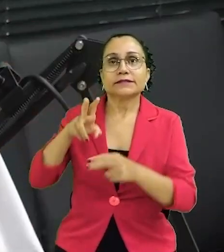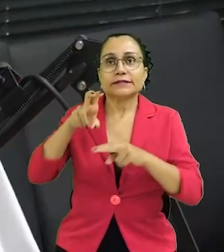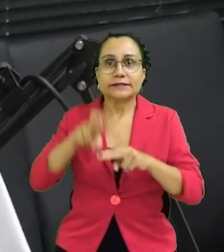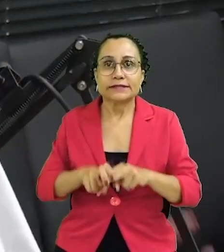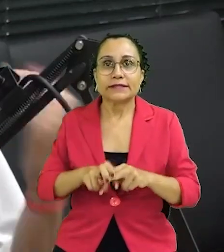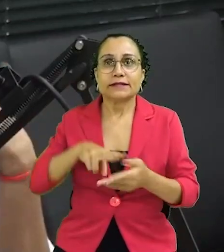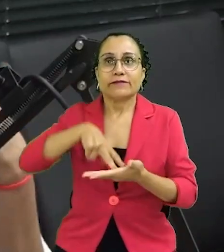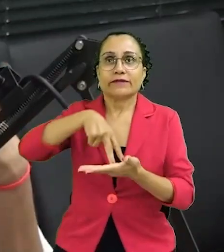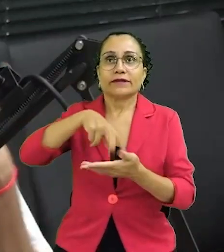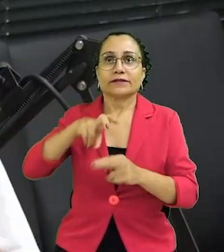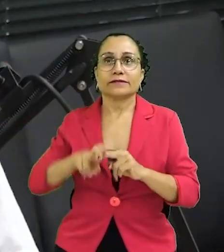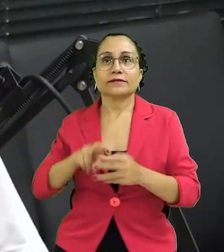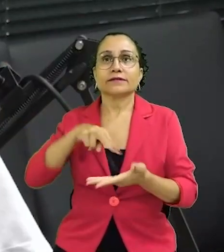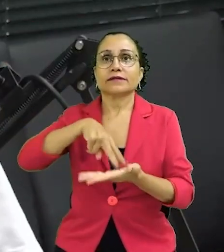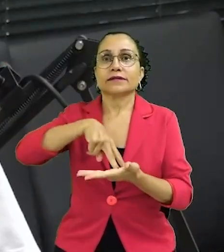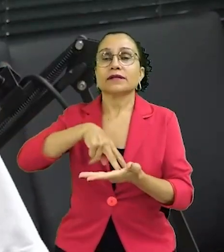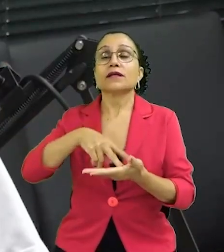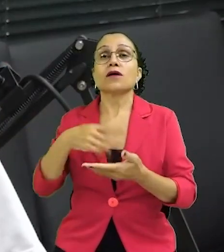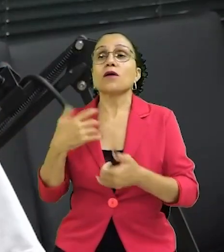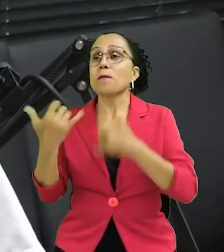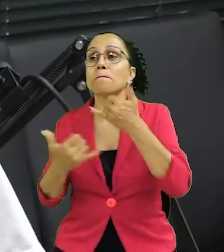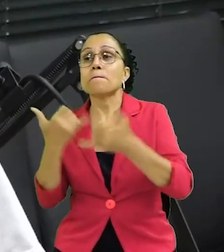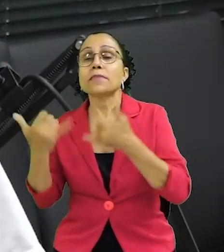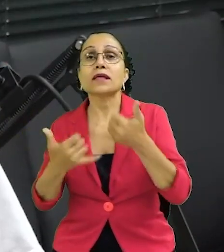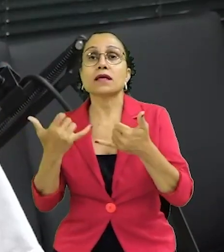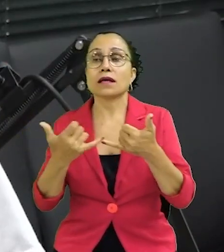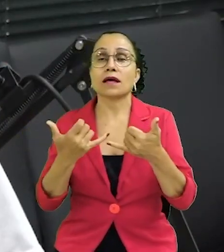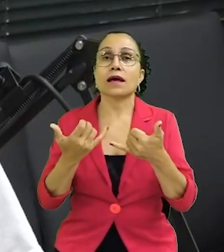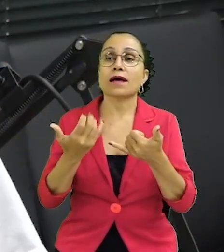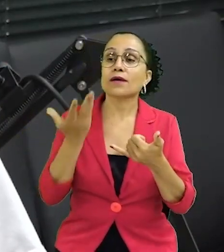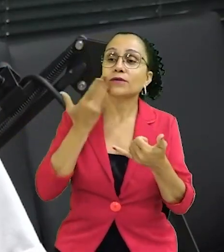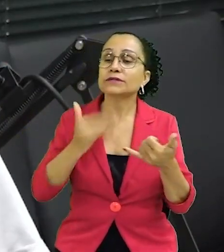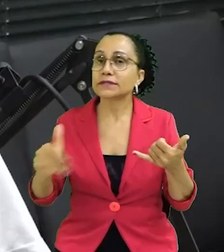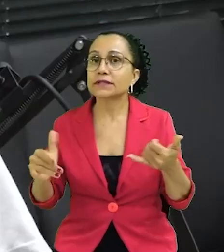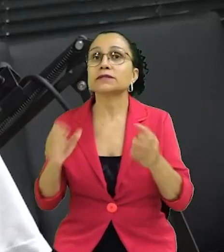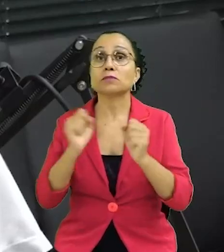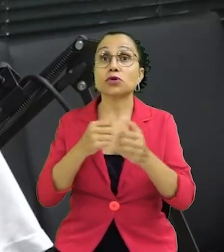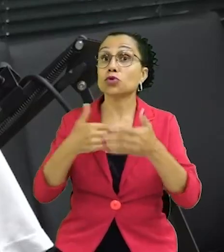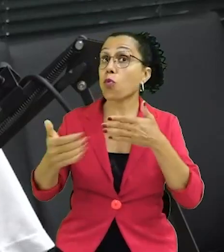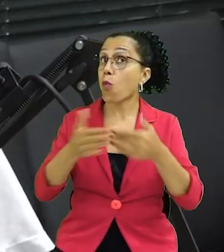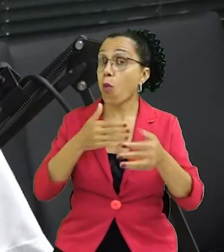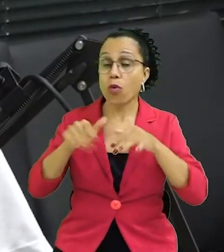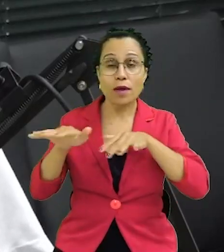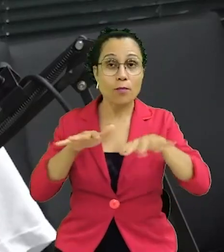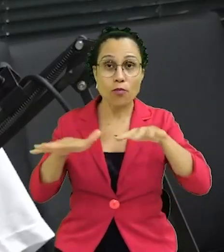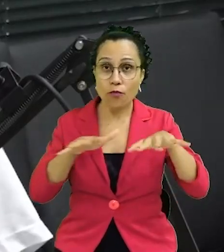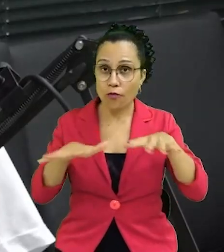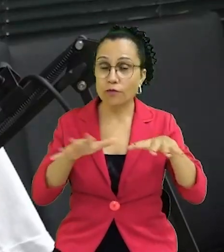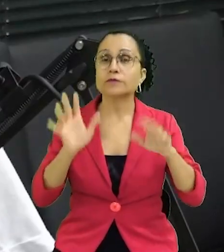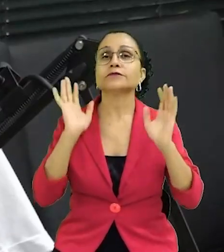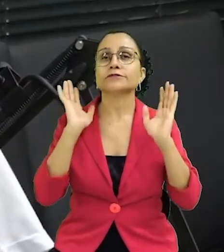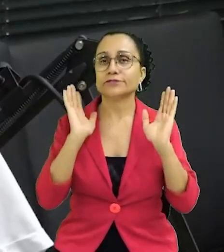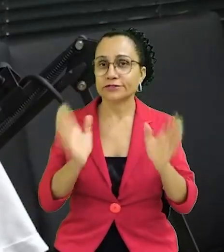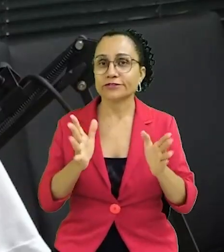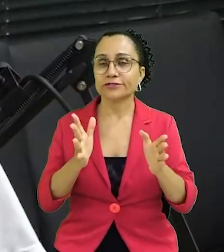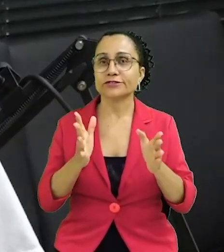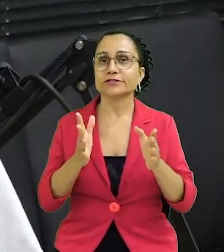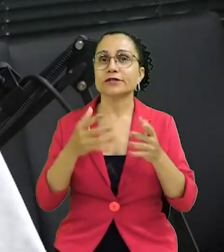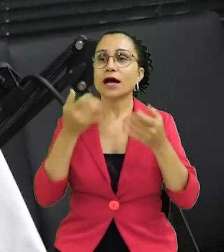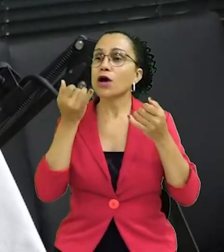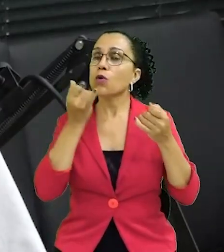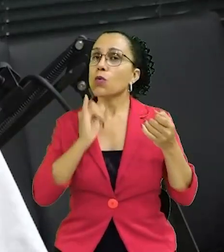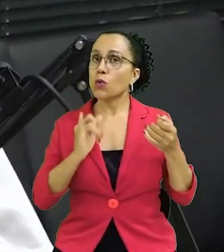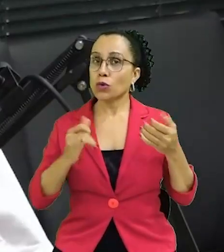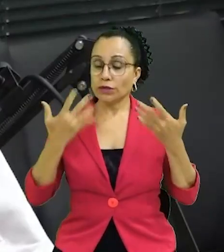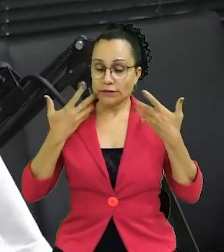vamos brincar com as crianças em casa. Qualquer movimento conta, e isso já contando como um gasto energético e não